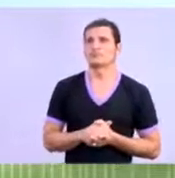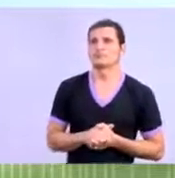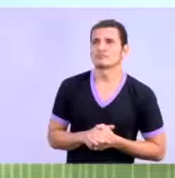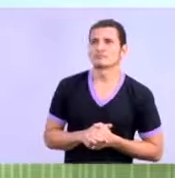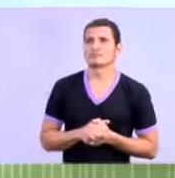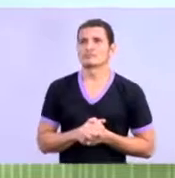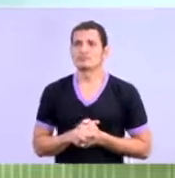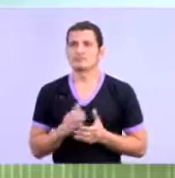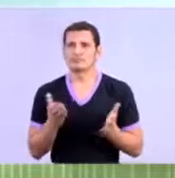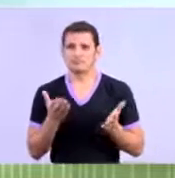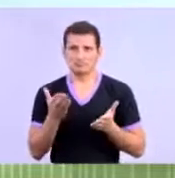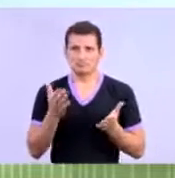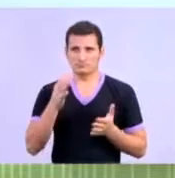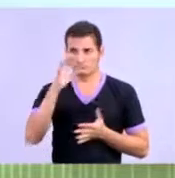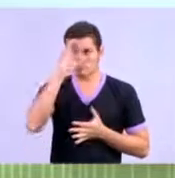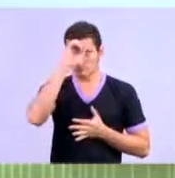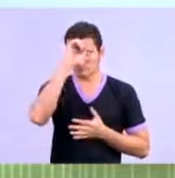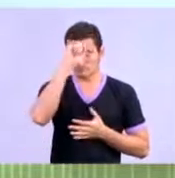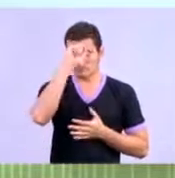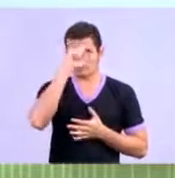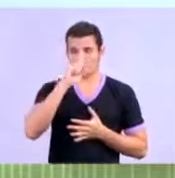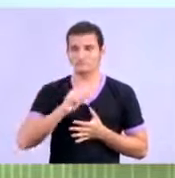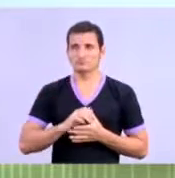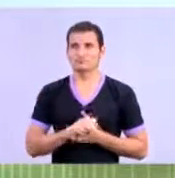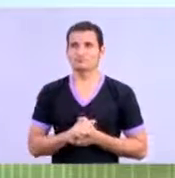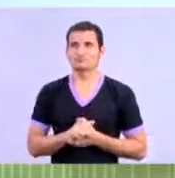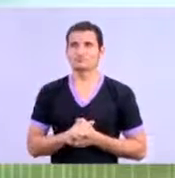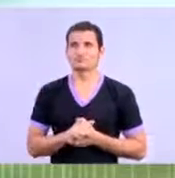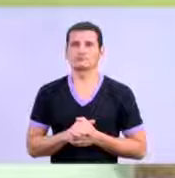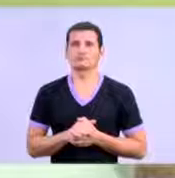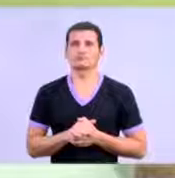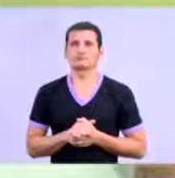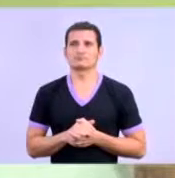aí que nós vamos aprender nessa aula justamente como faz isso.